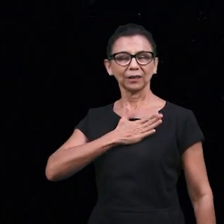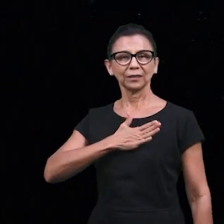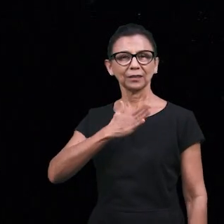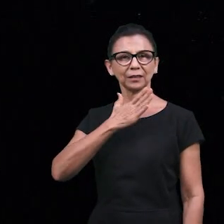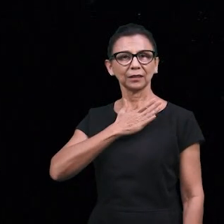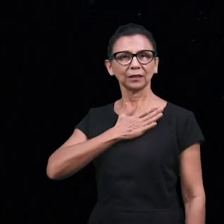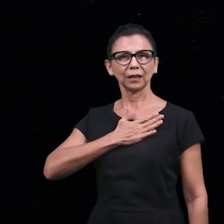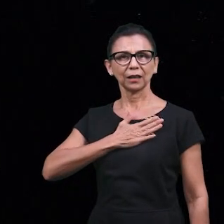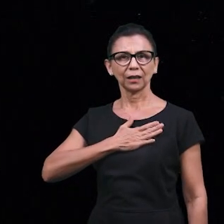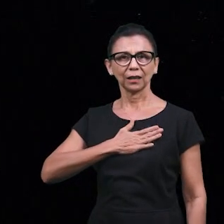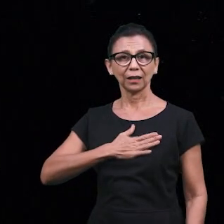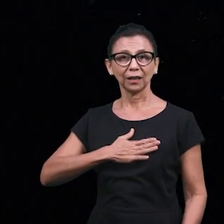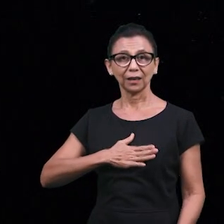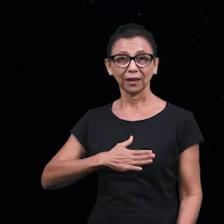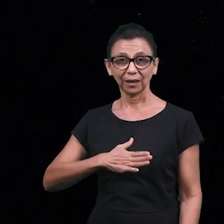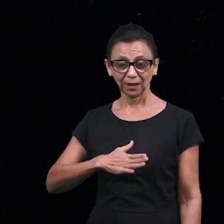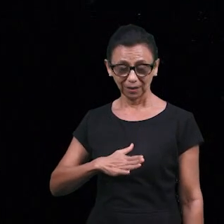conforta e